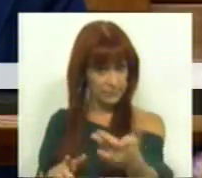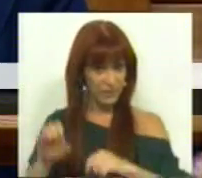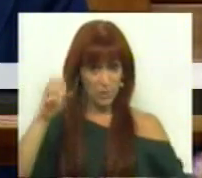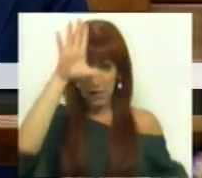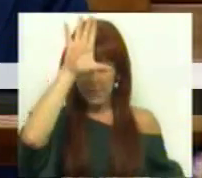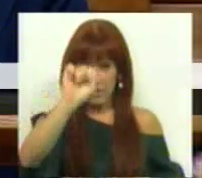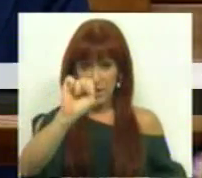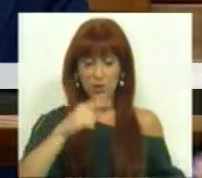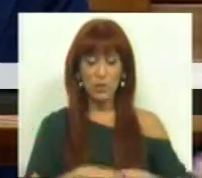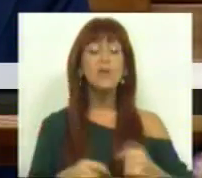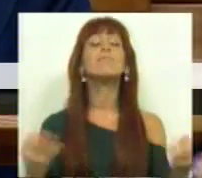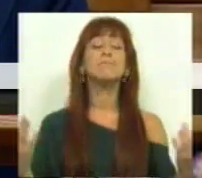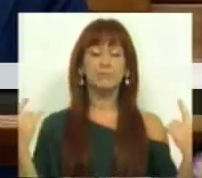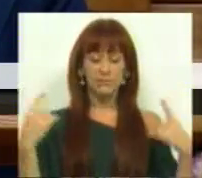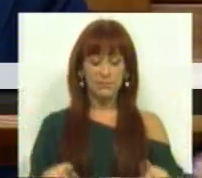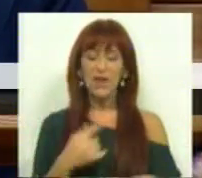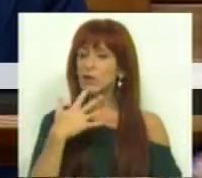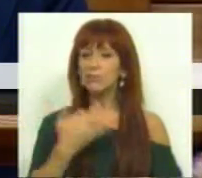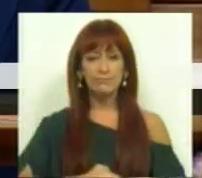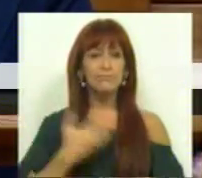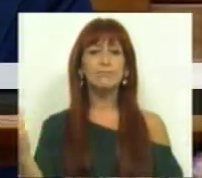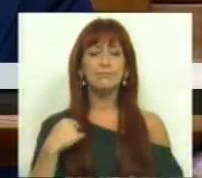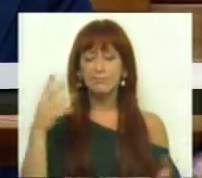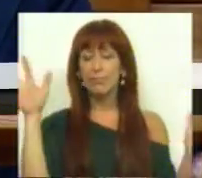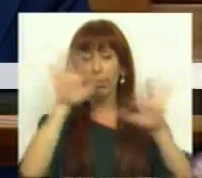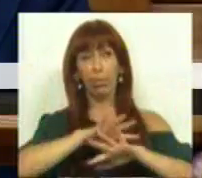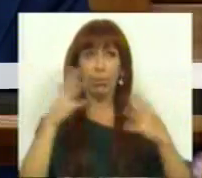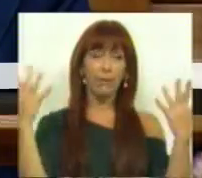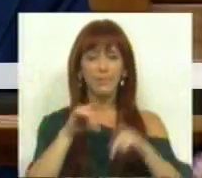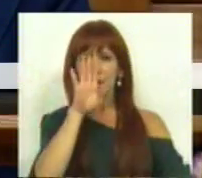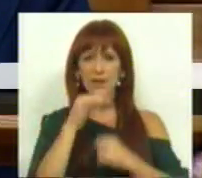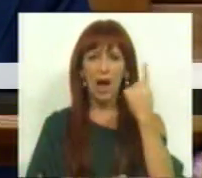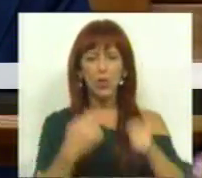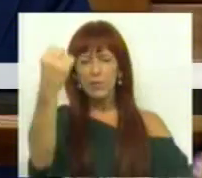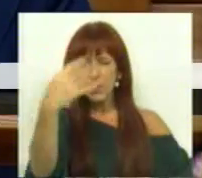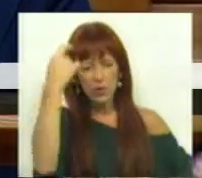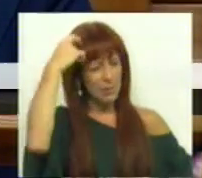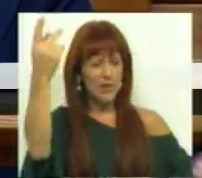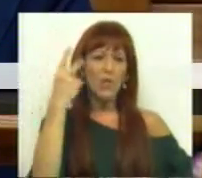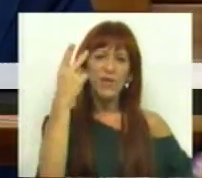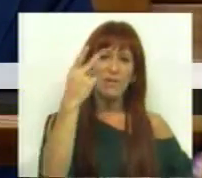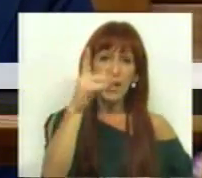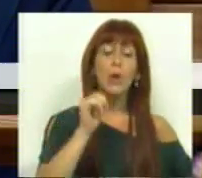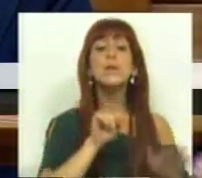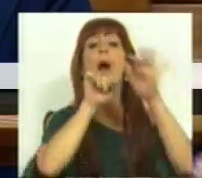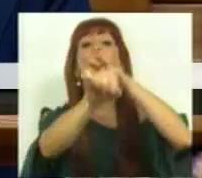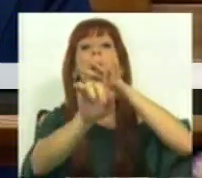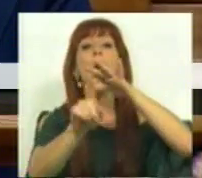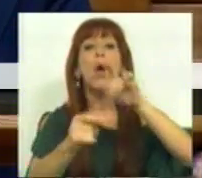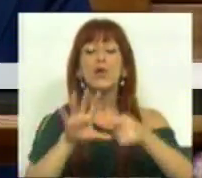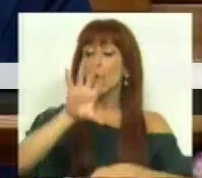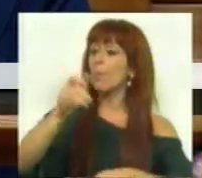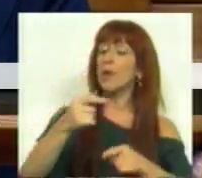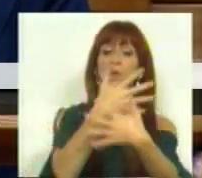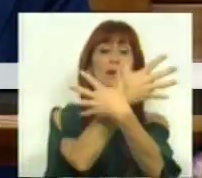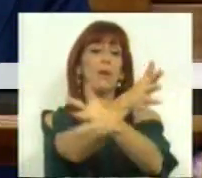o Primeiro-Ministro está, de facto, completamente iludido. Se alguma luz pensou ver, era, no fundo, a de um